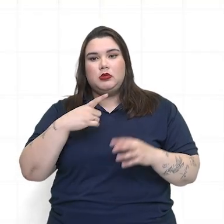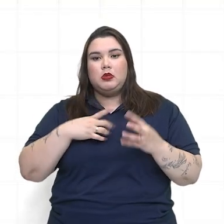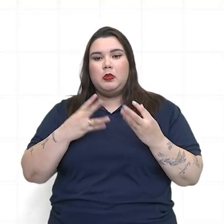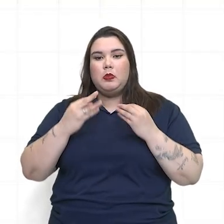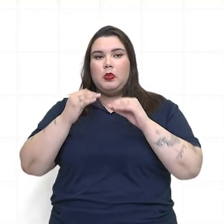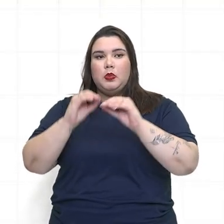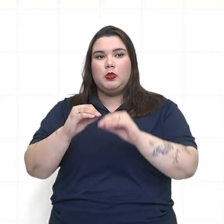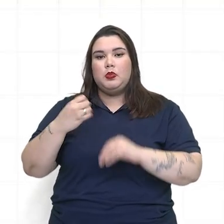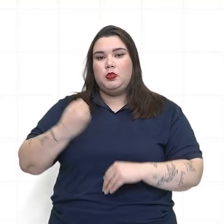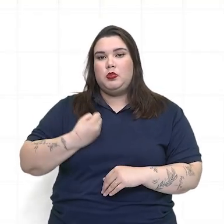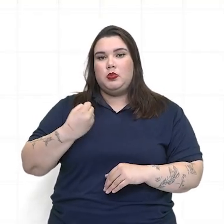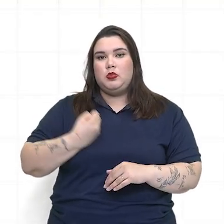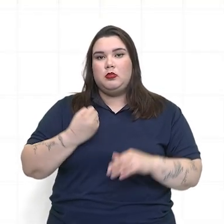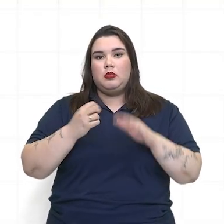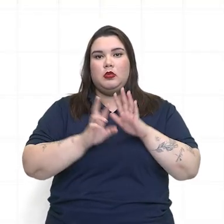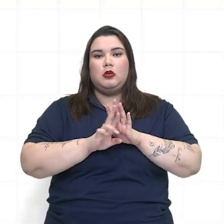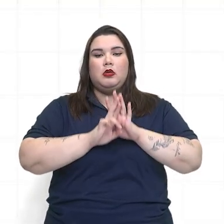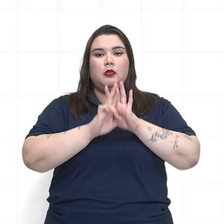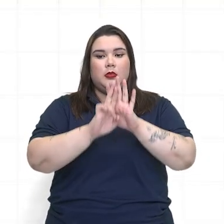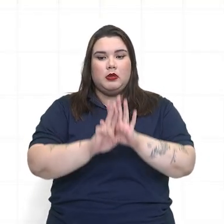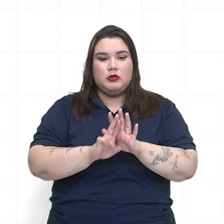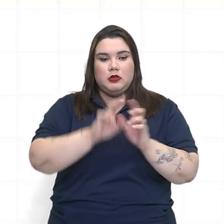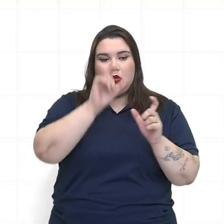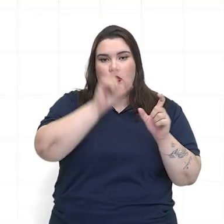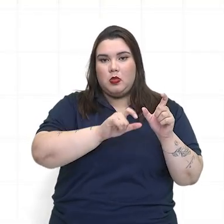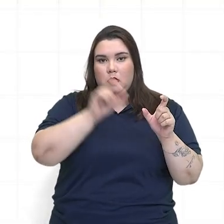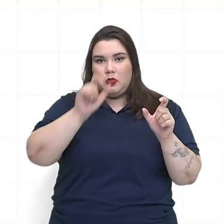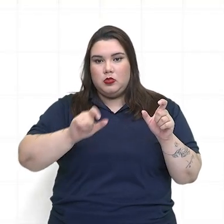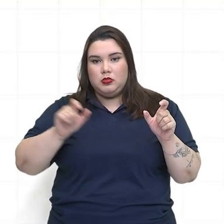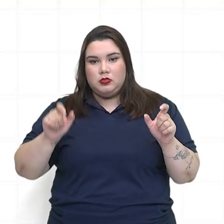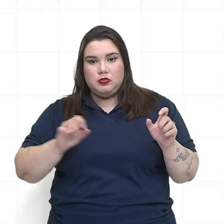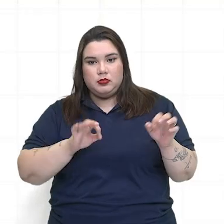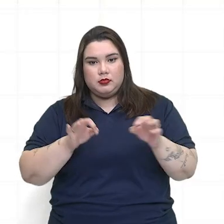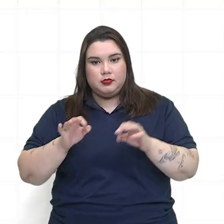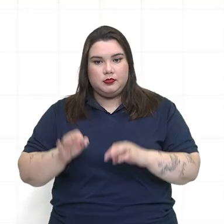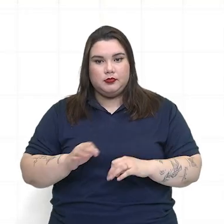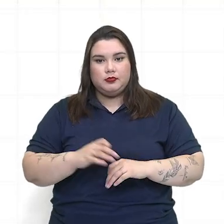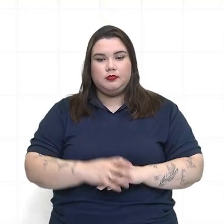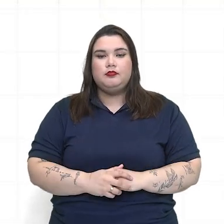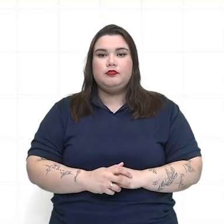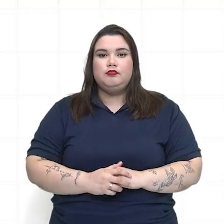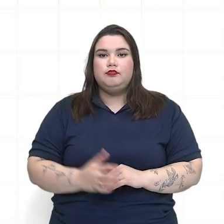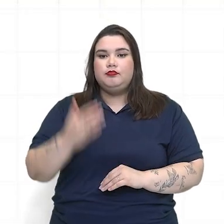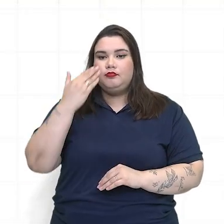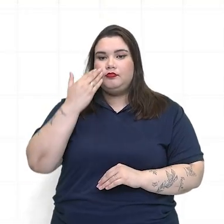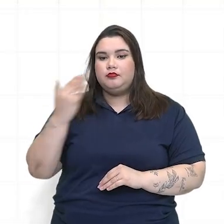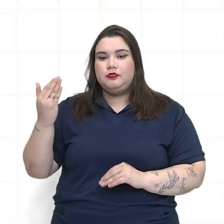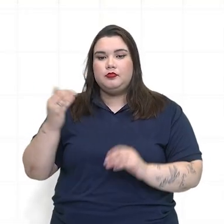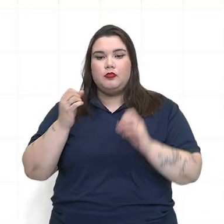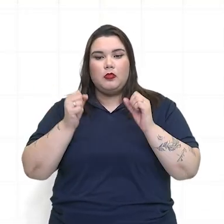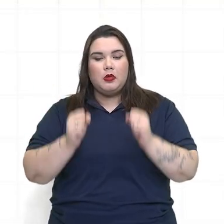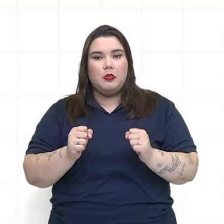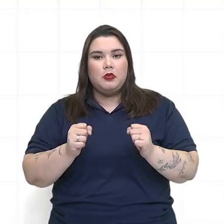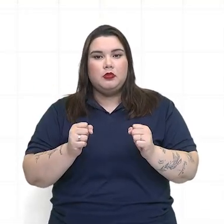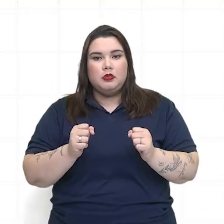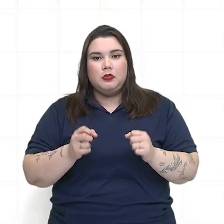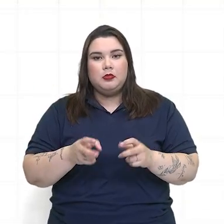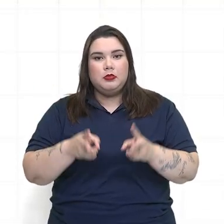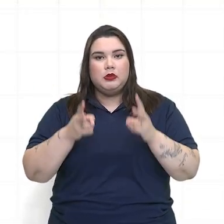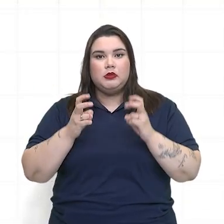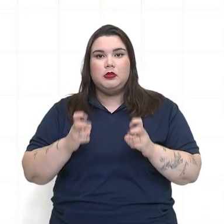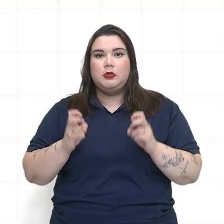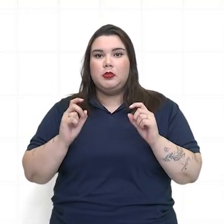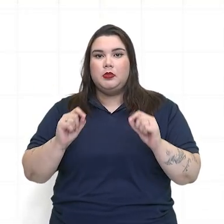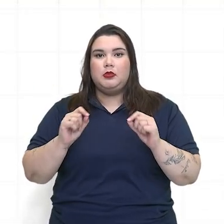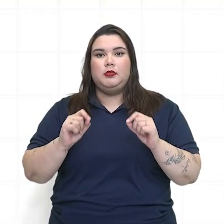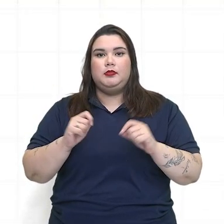o rótulo do valor de cada coluna dessa. No caso aqui, nós podemos